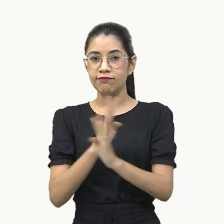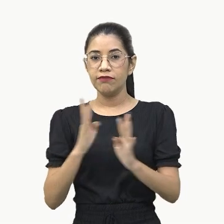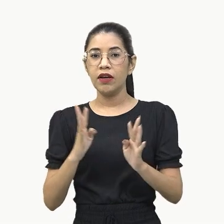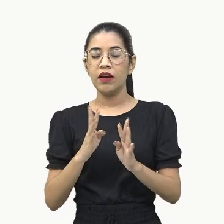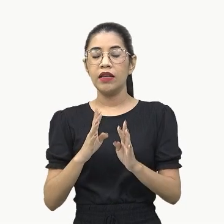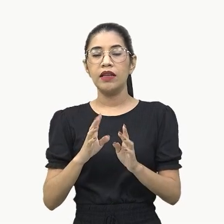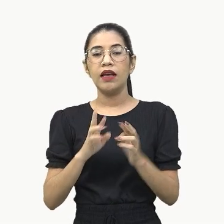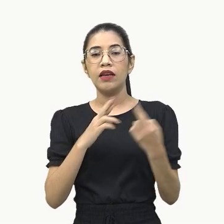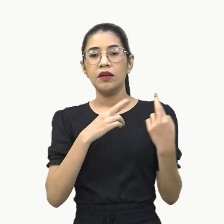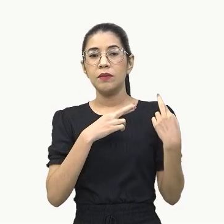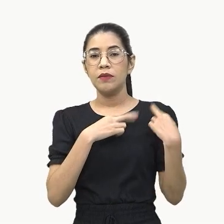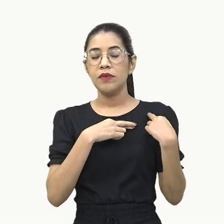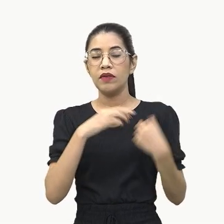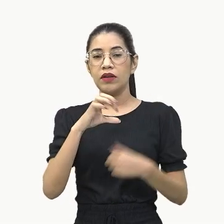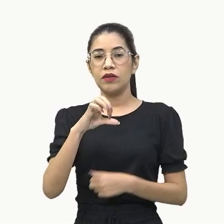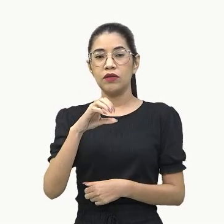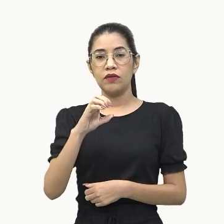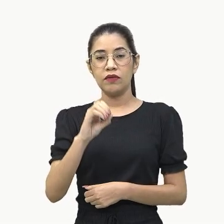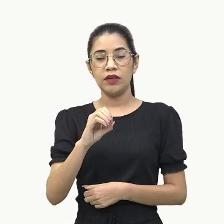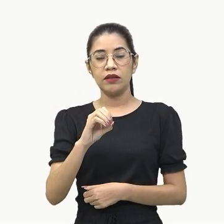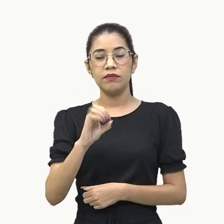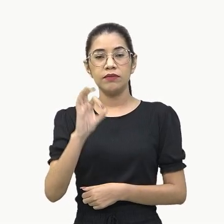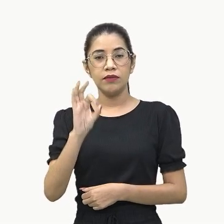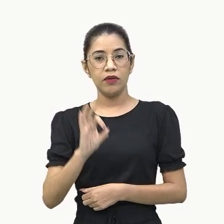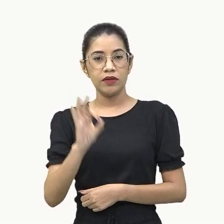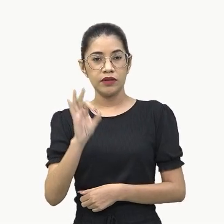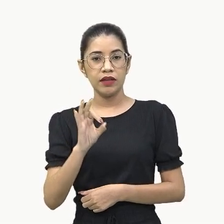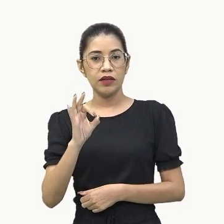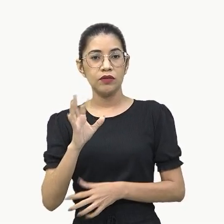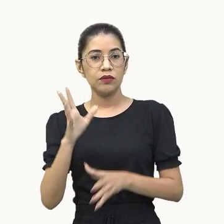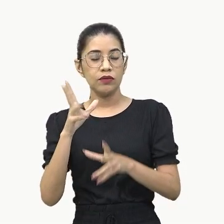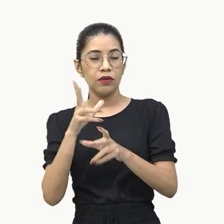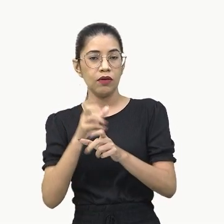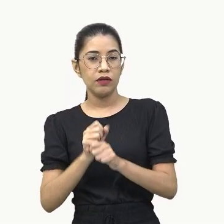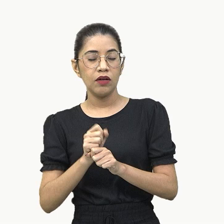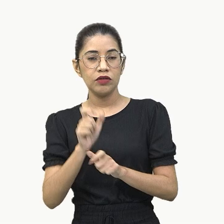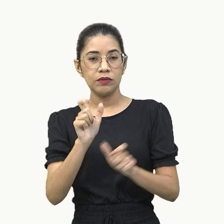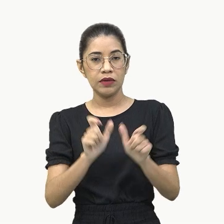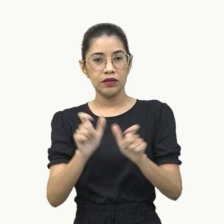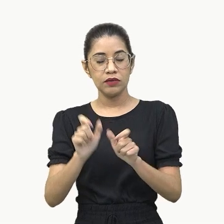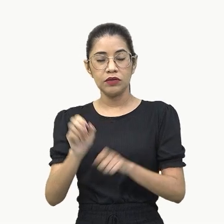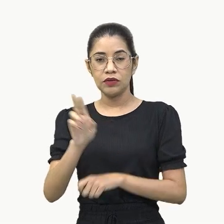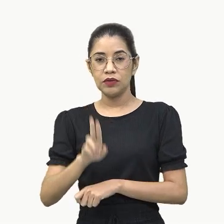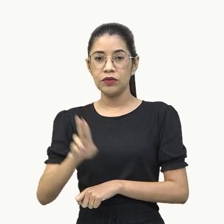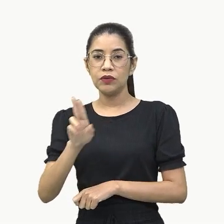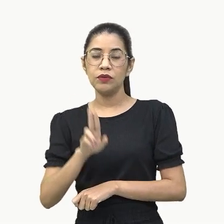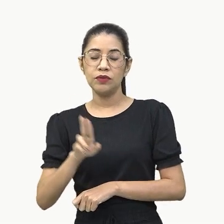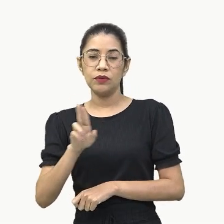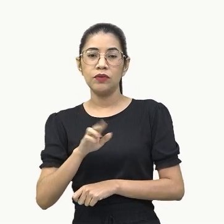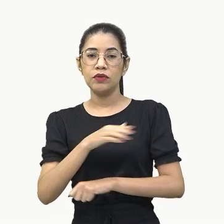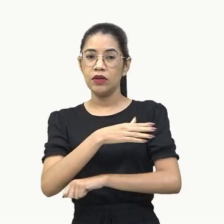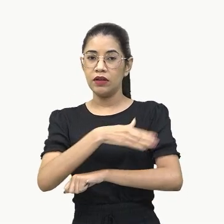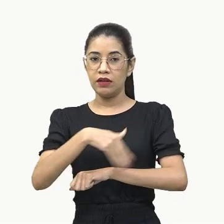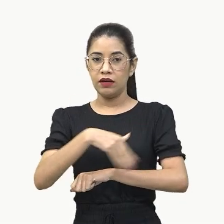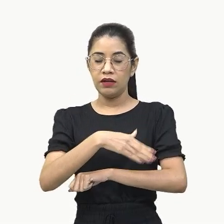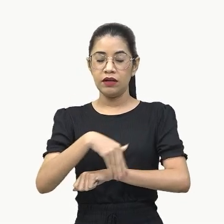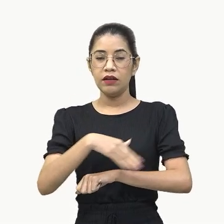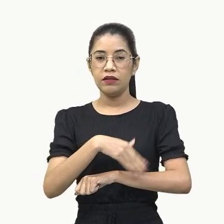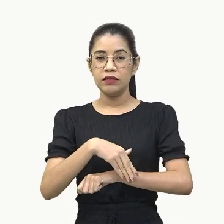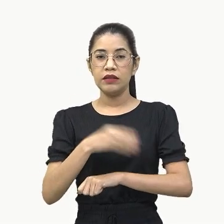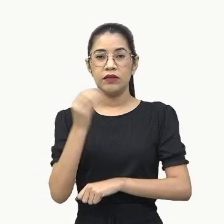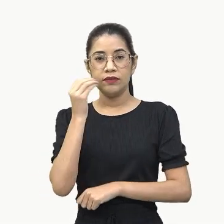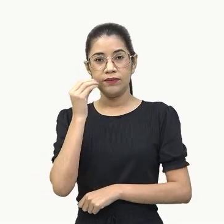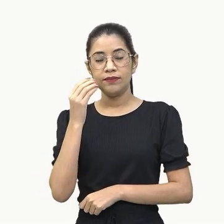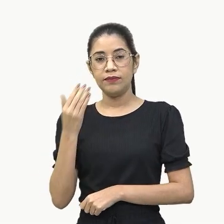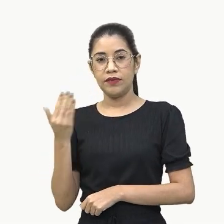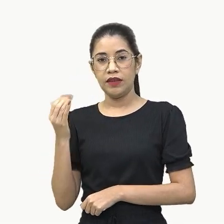90% do total aqui de passageiros né que vão utilizar as rodovias como a gente pode observar aí na